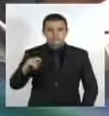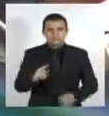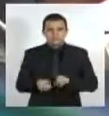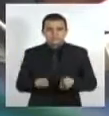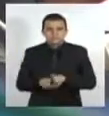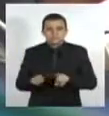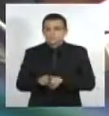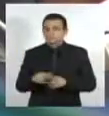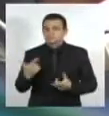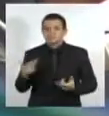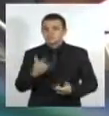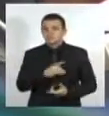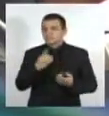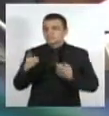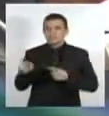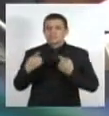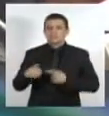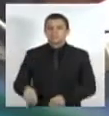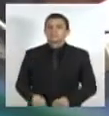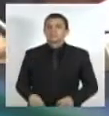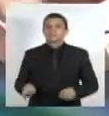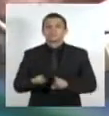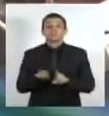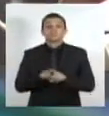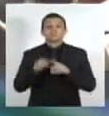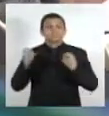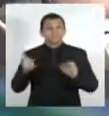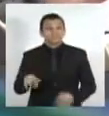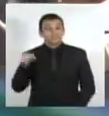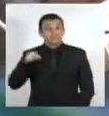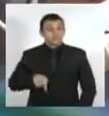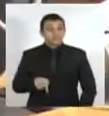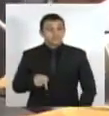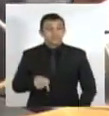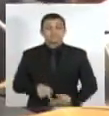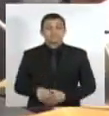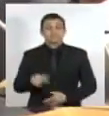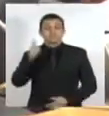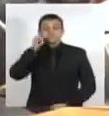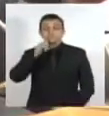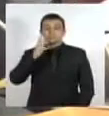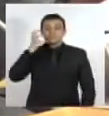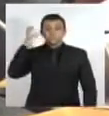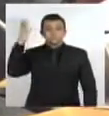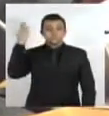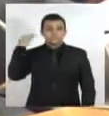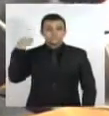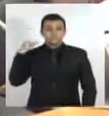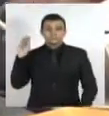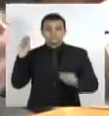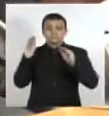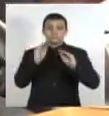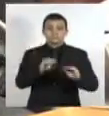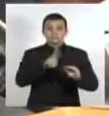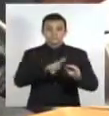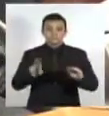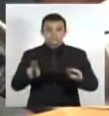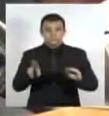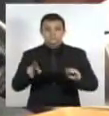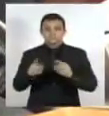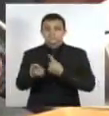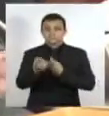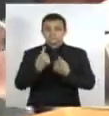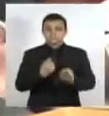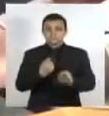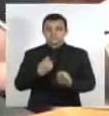falar para Vossa Excelência também que aqui a governadora Rosiana, à época, havia dado o nome da Avenida